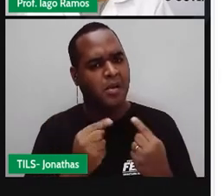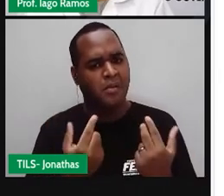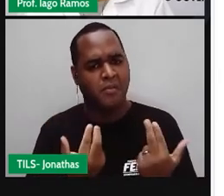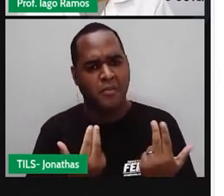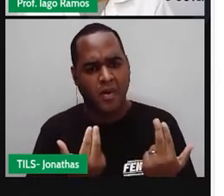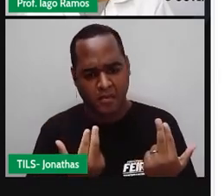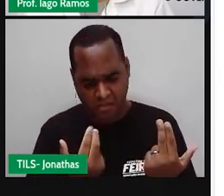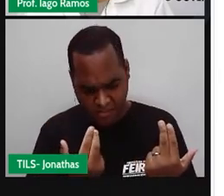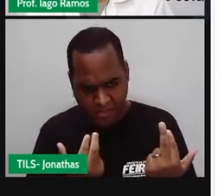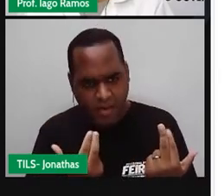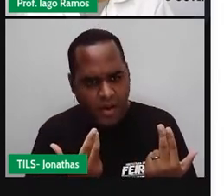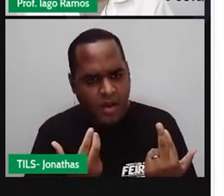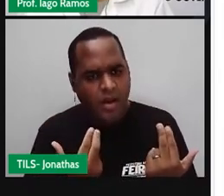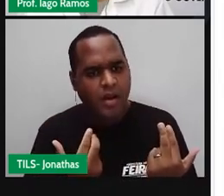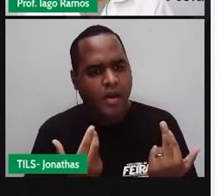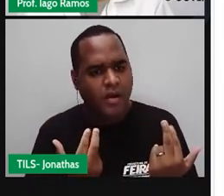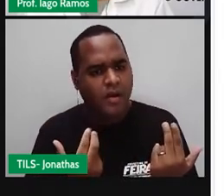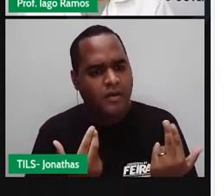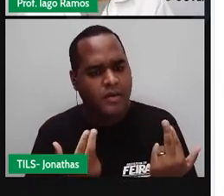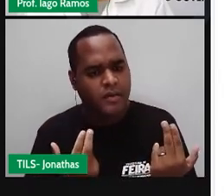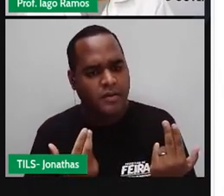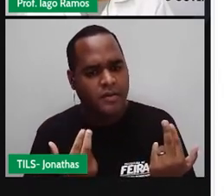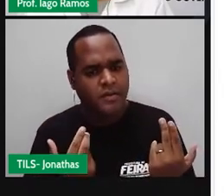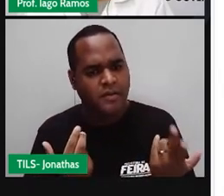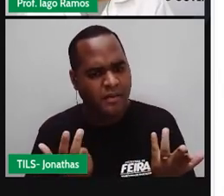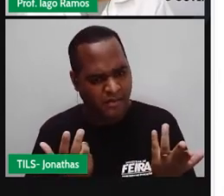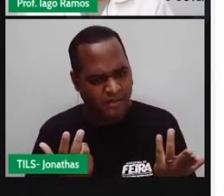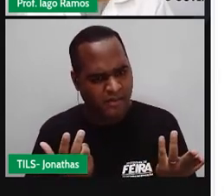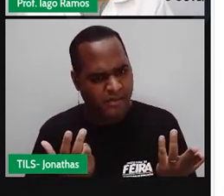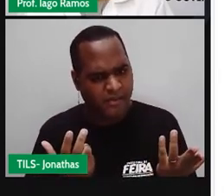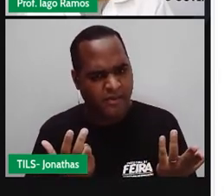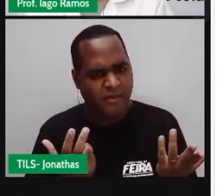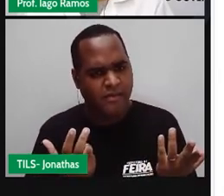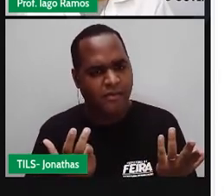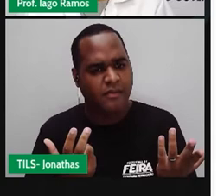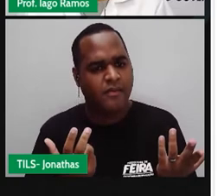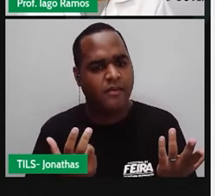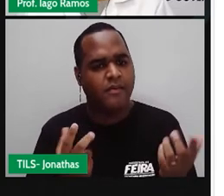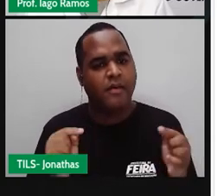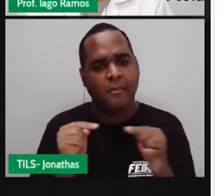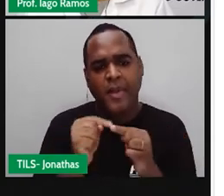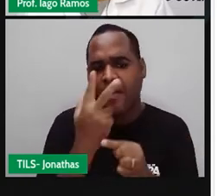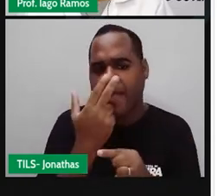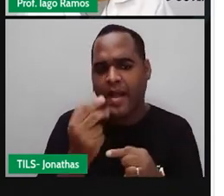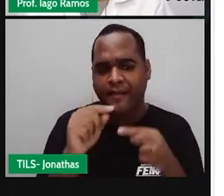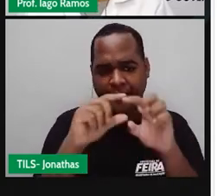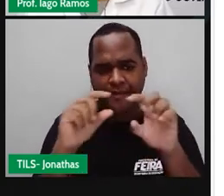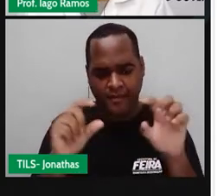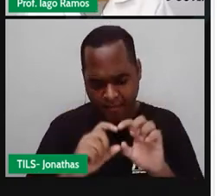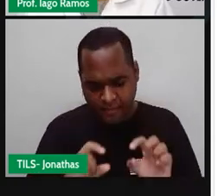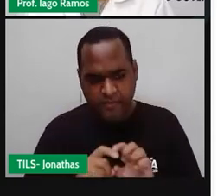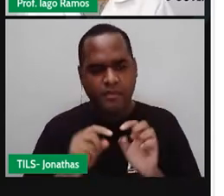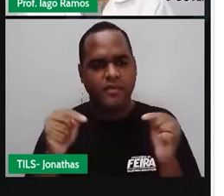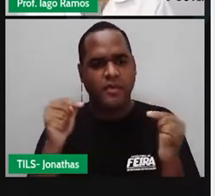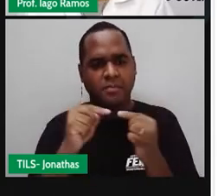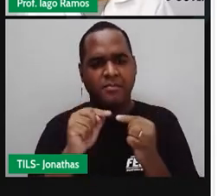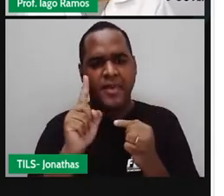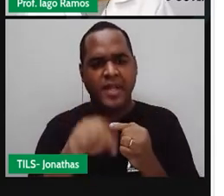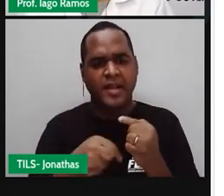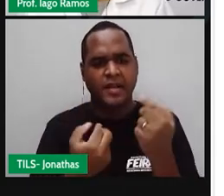e representam a mesma quantidade é como se essas três frações